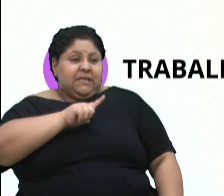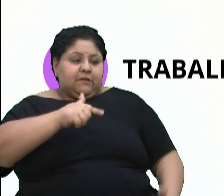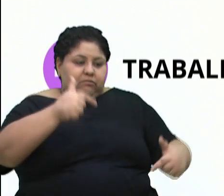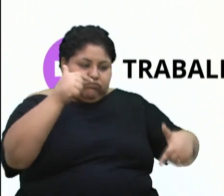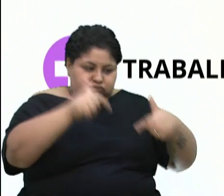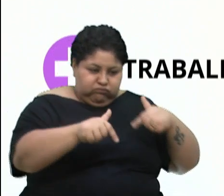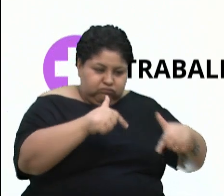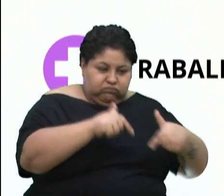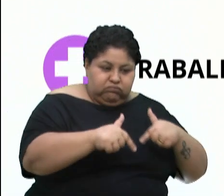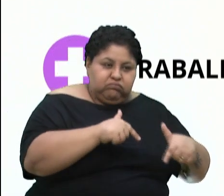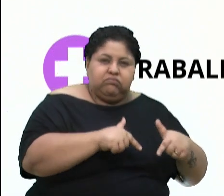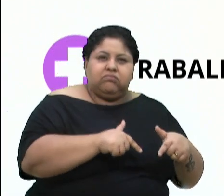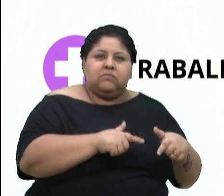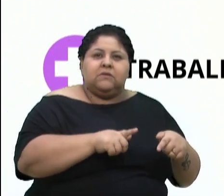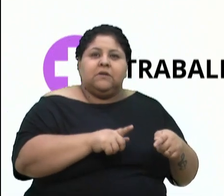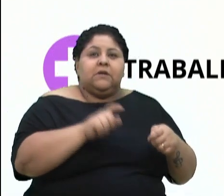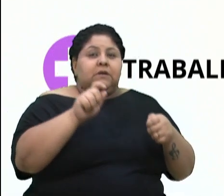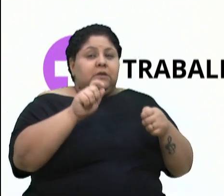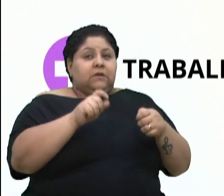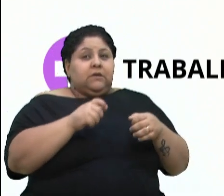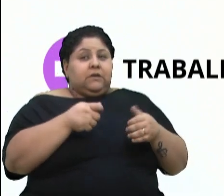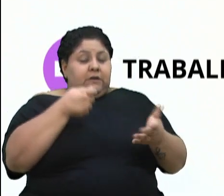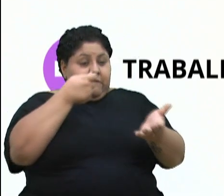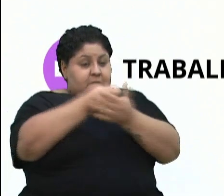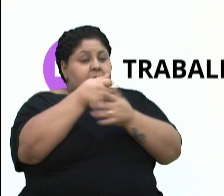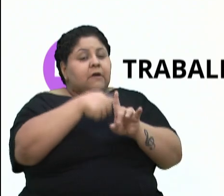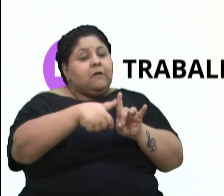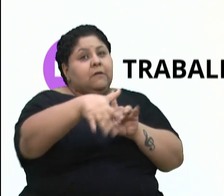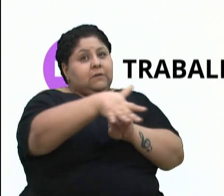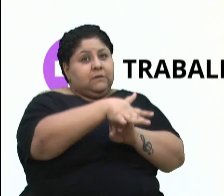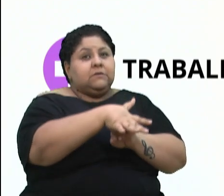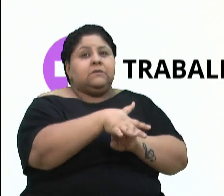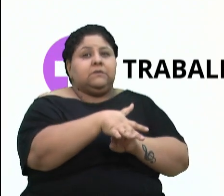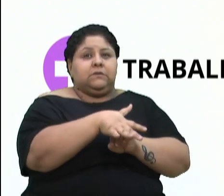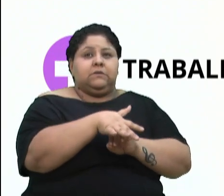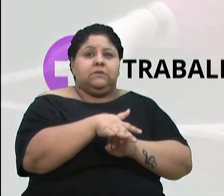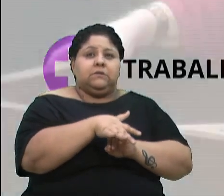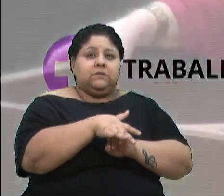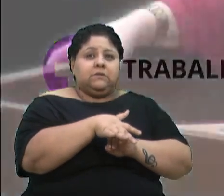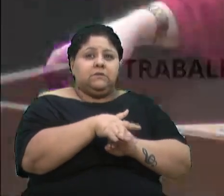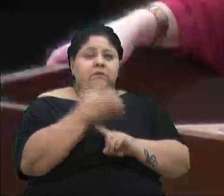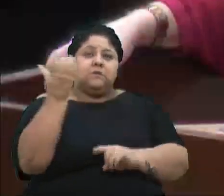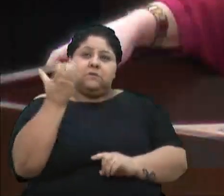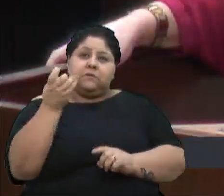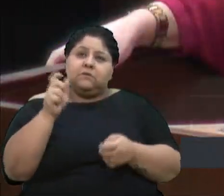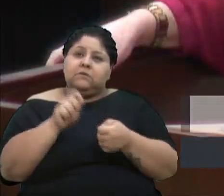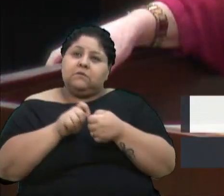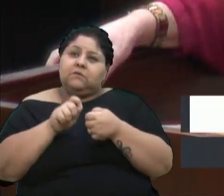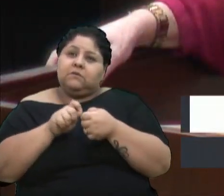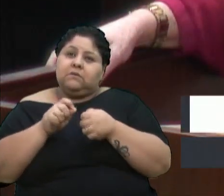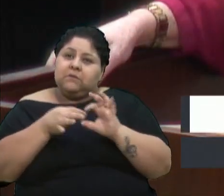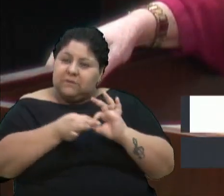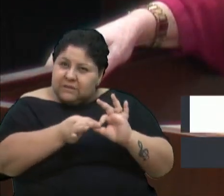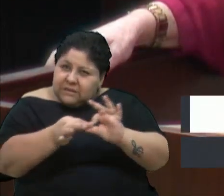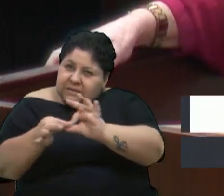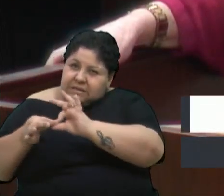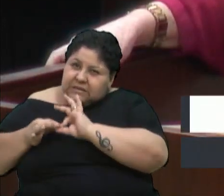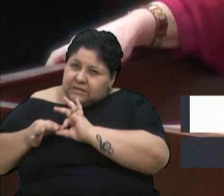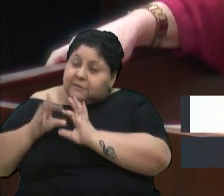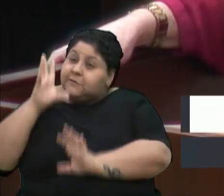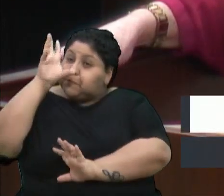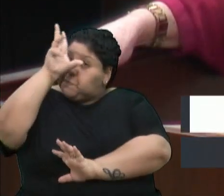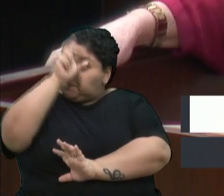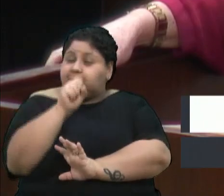que são admitidos pela sociedade, mas aí eu quero fazer um link com a questão da